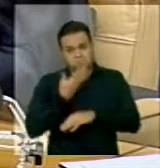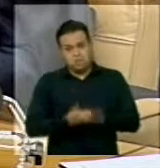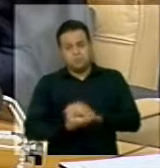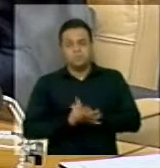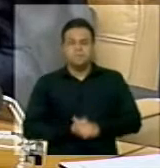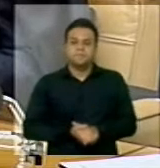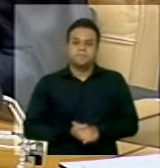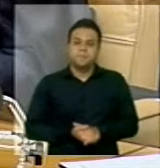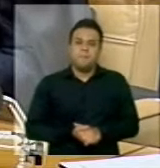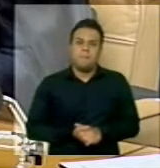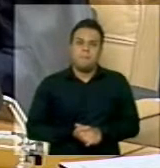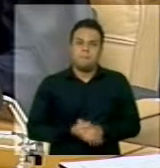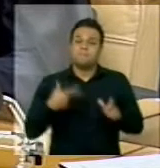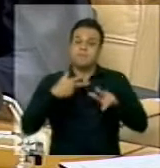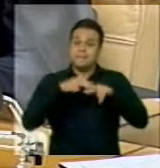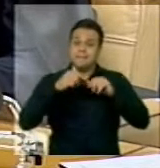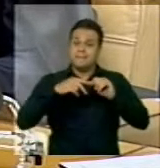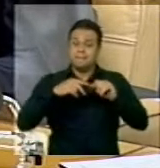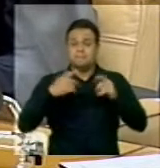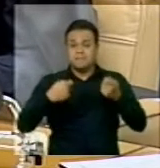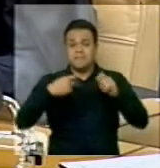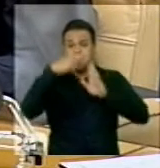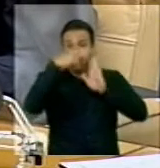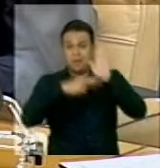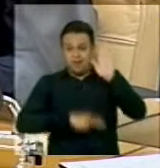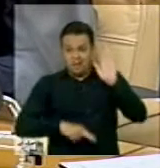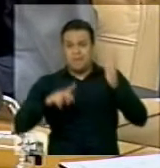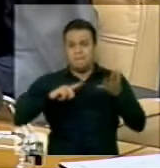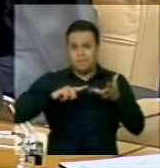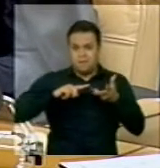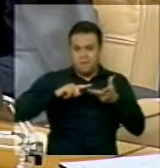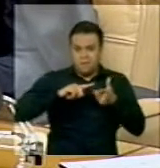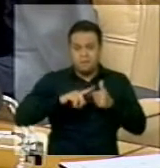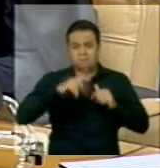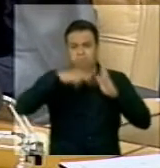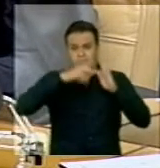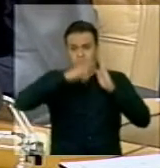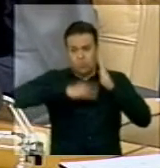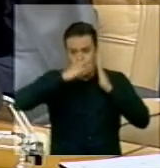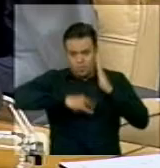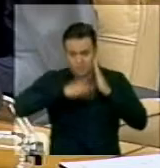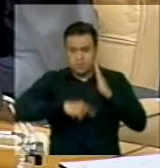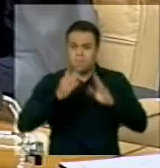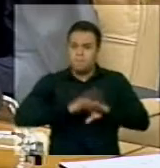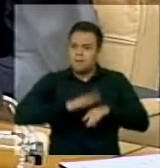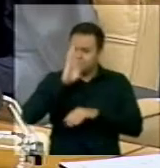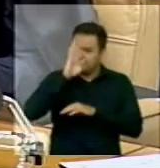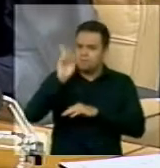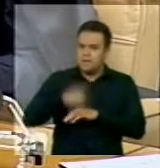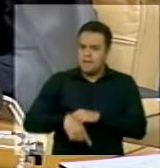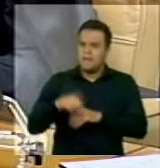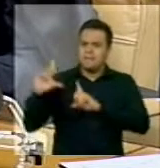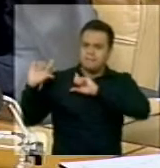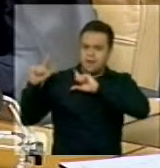Como se depreende da leitura desses dispositivos, a questão central no que concerne a caracterização das comunidades